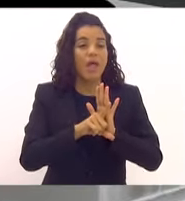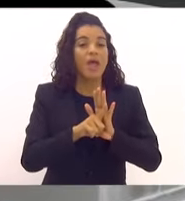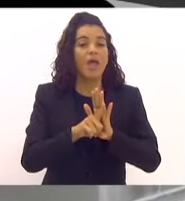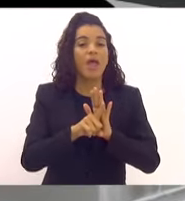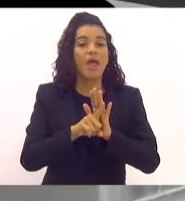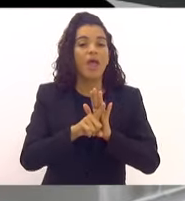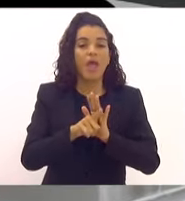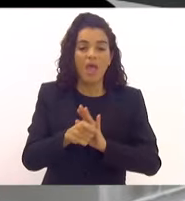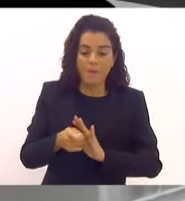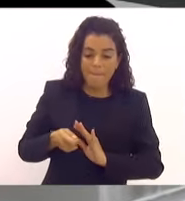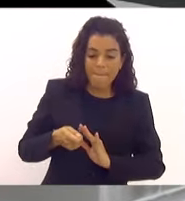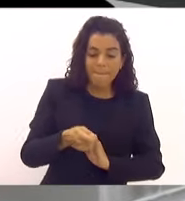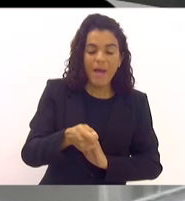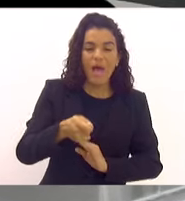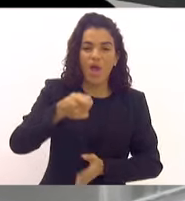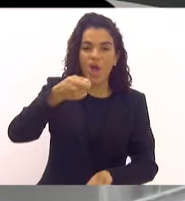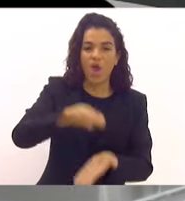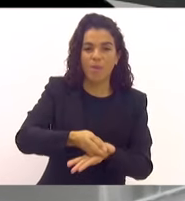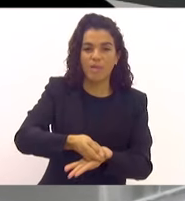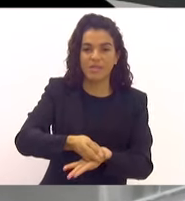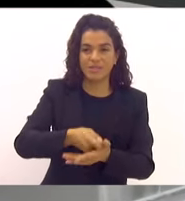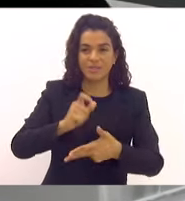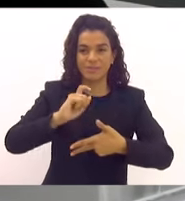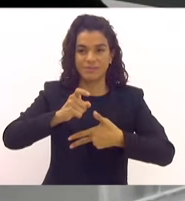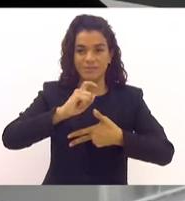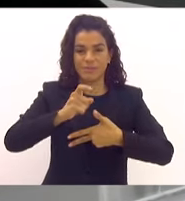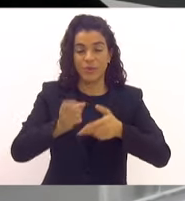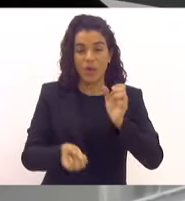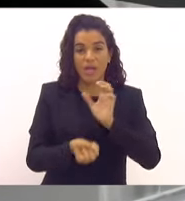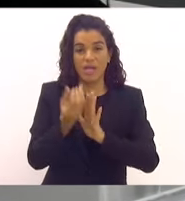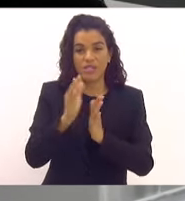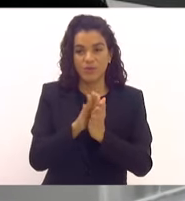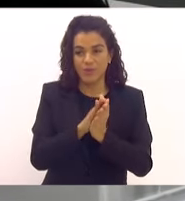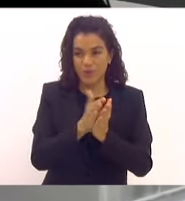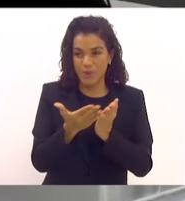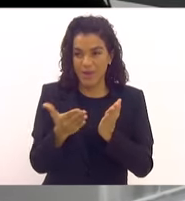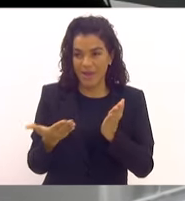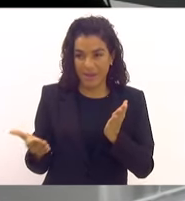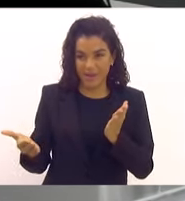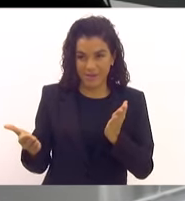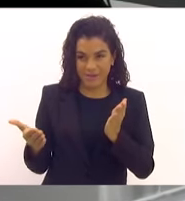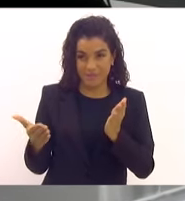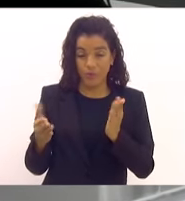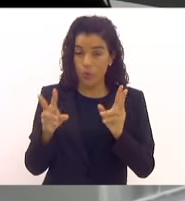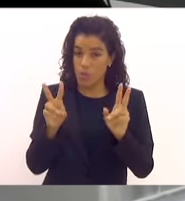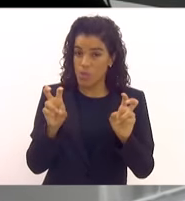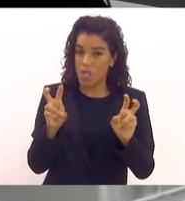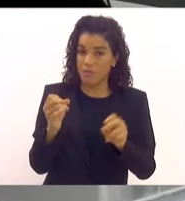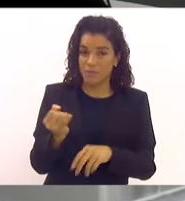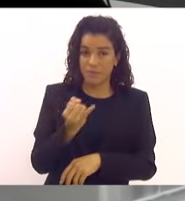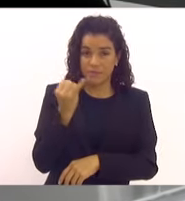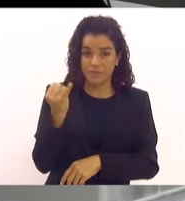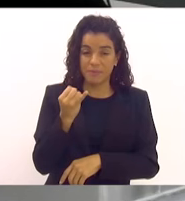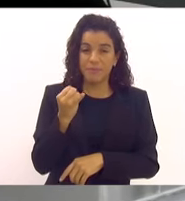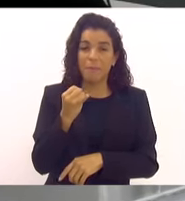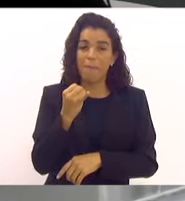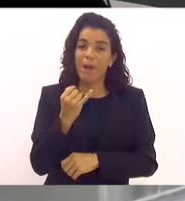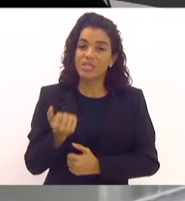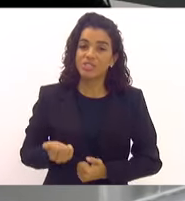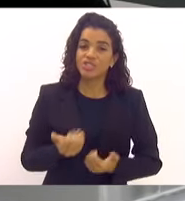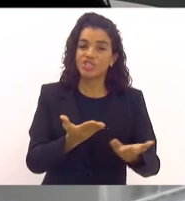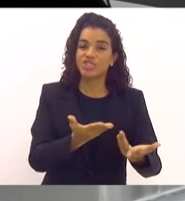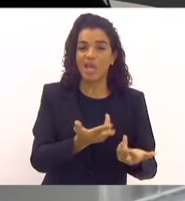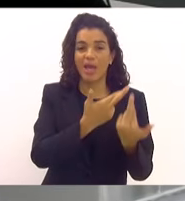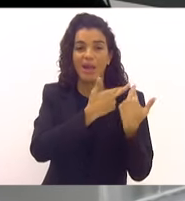o Poder Executivo, né? Simplesmente a criação de uma caderneta. Apesar do tema ser importantíssimo, gera obrigações para os gestores